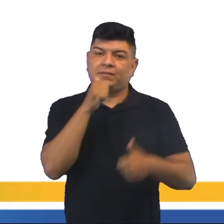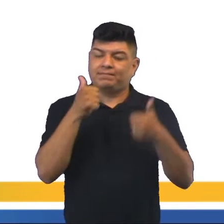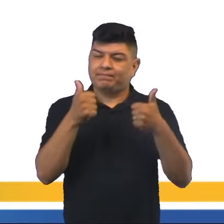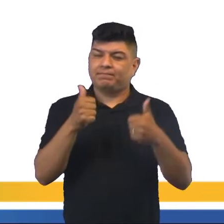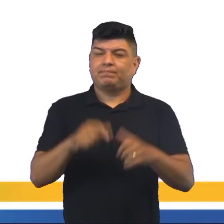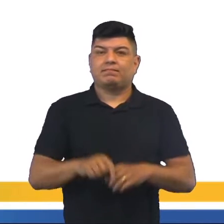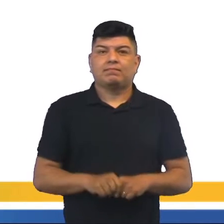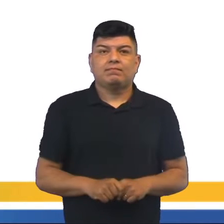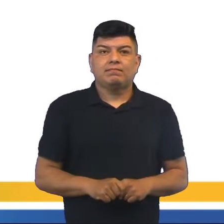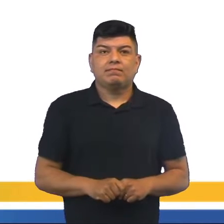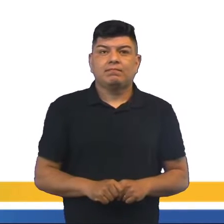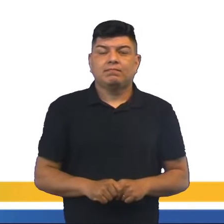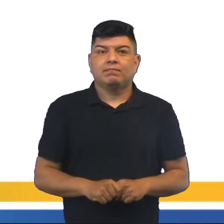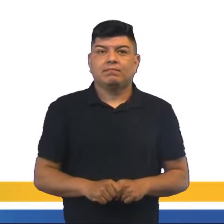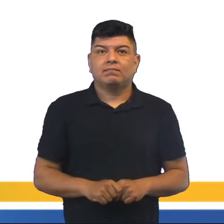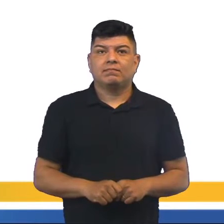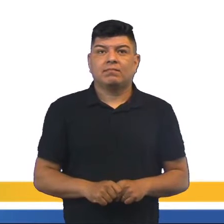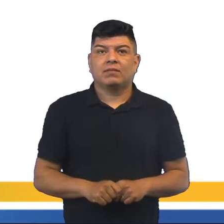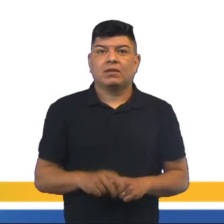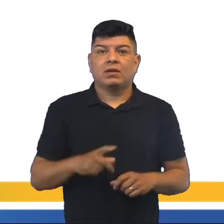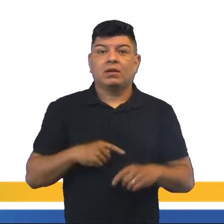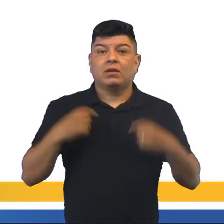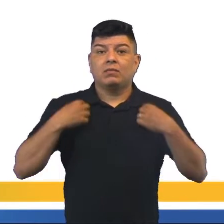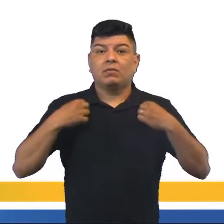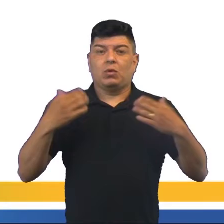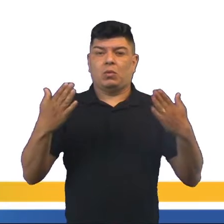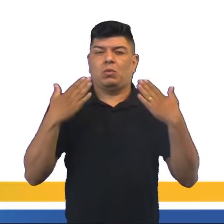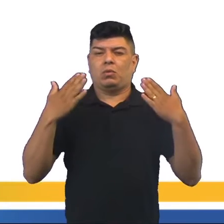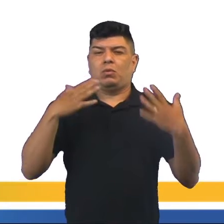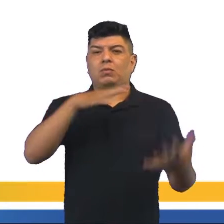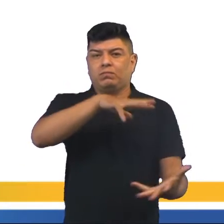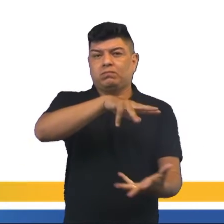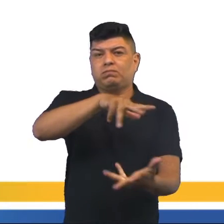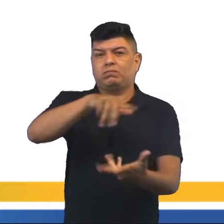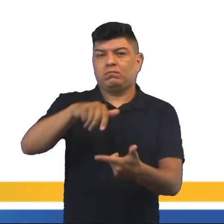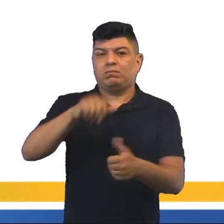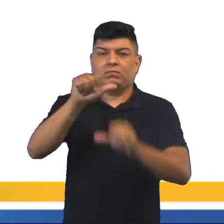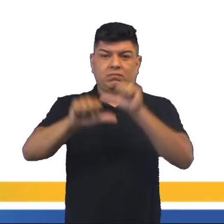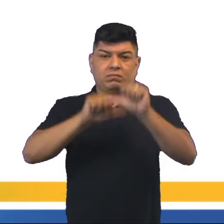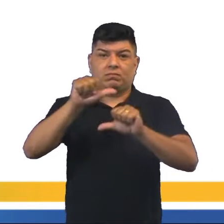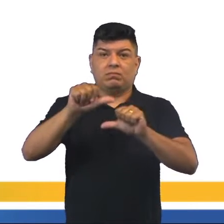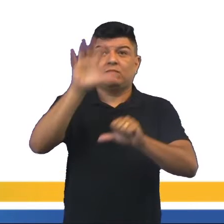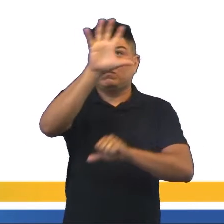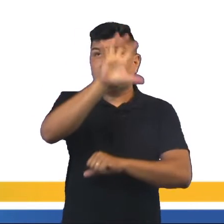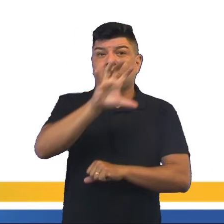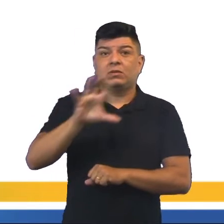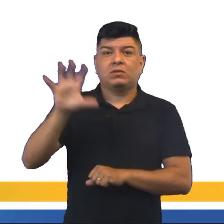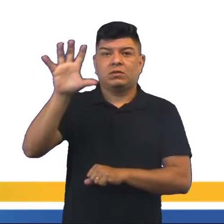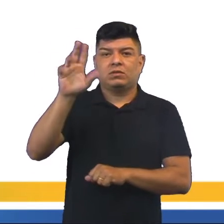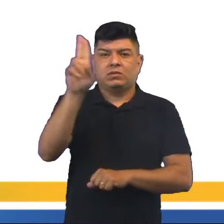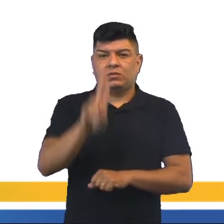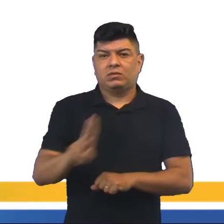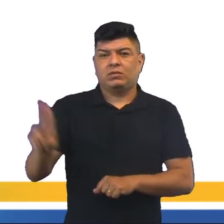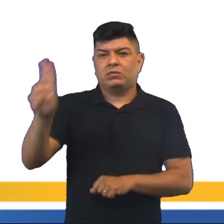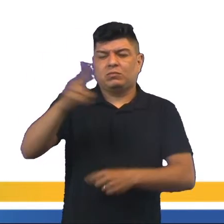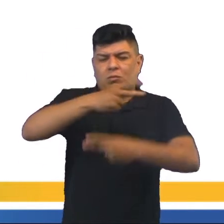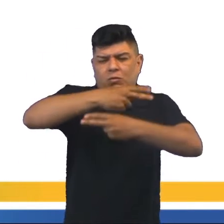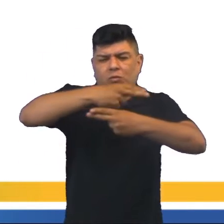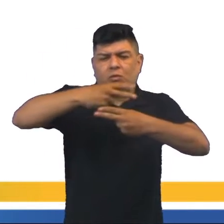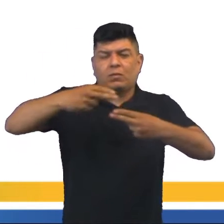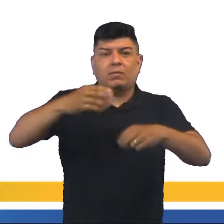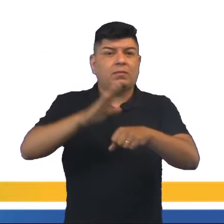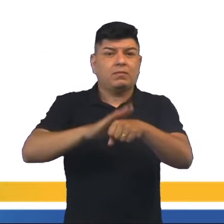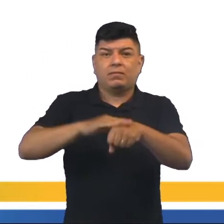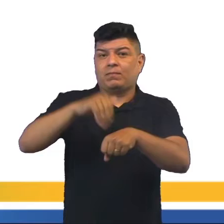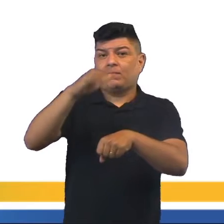tá bom? E aí o aquecimento global e as mudanças climáticas. Se você utiliza muitos produtos e cada